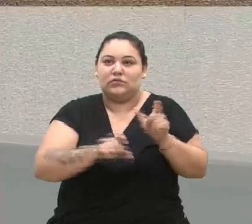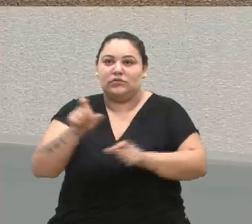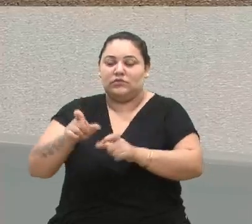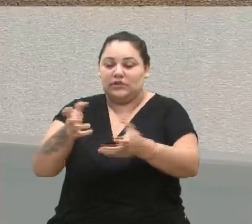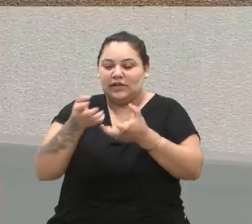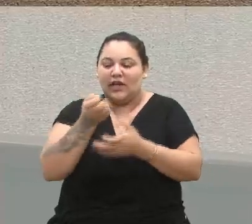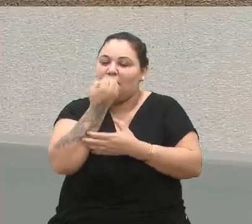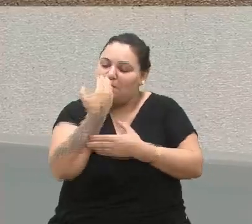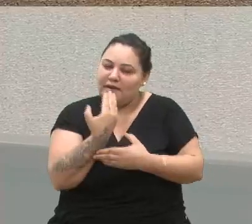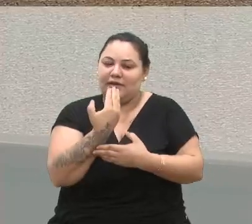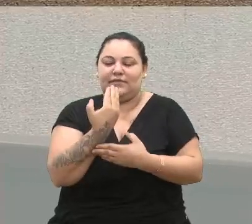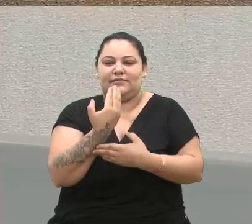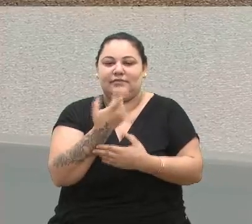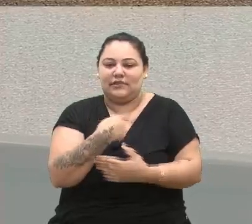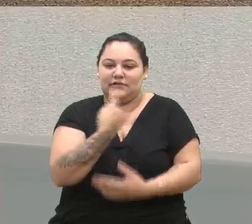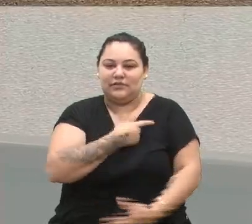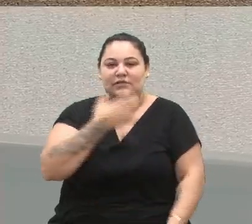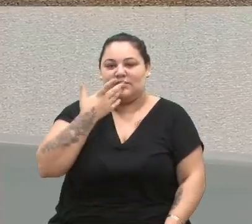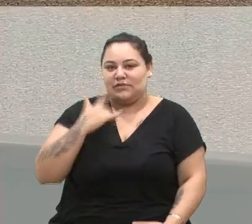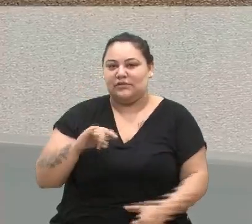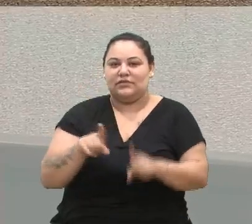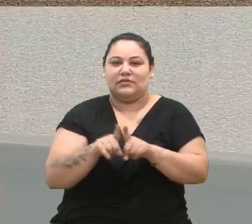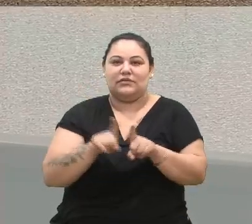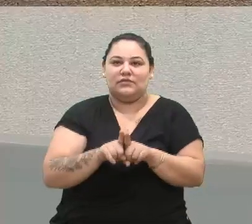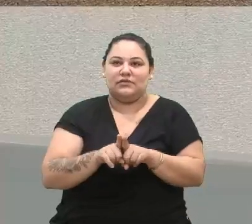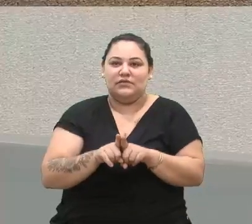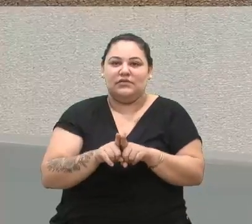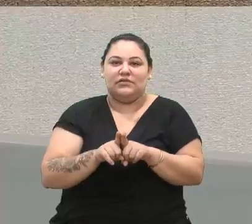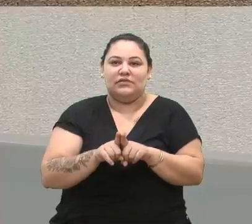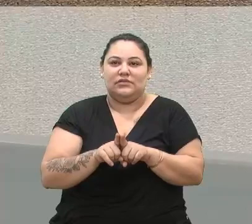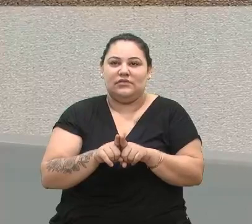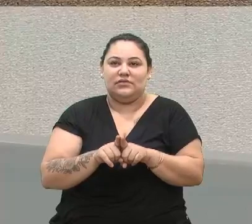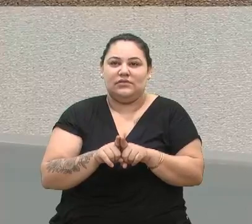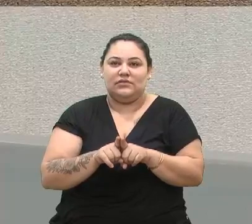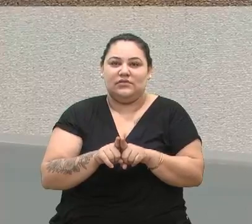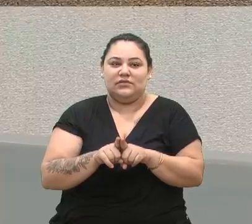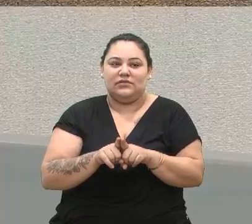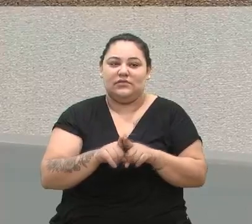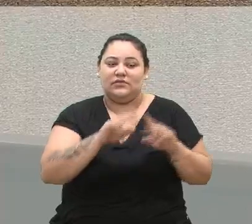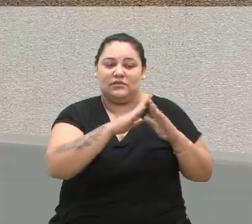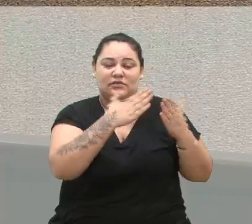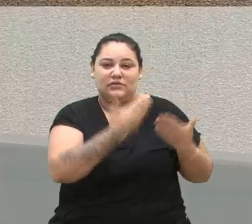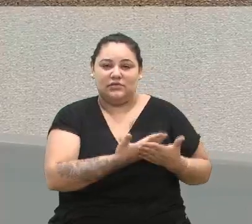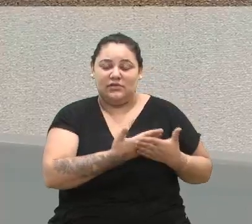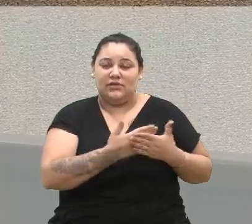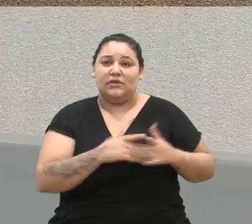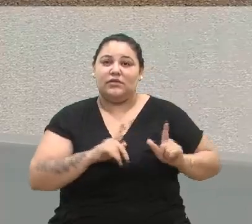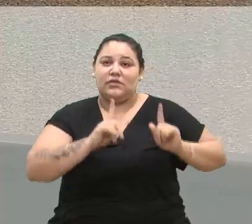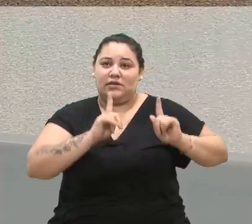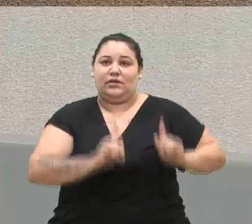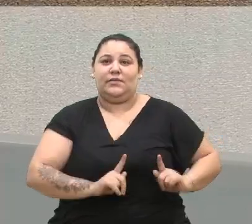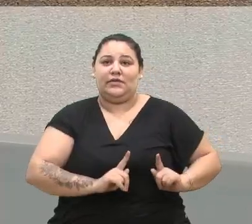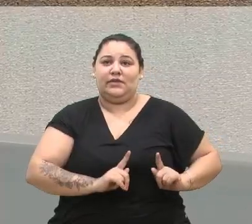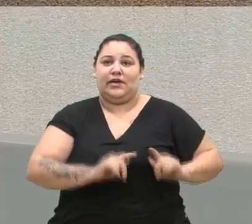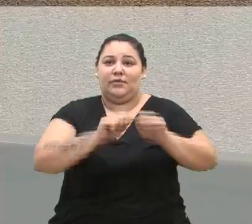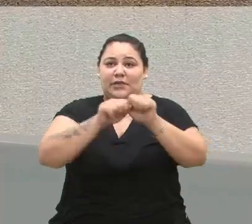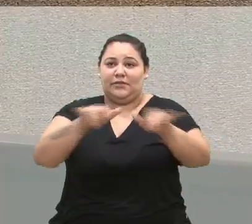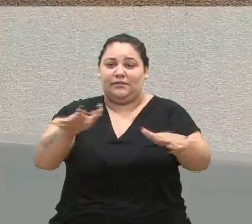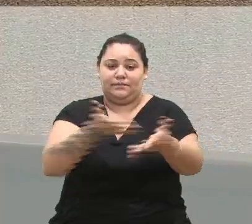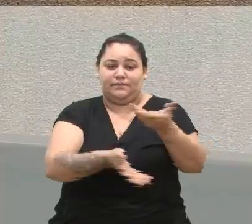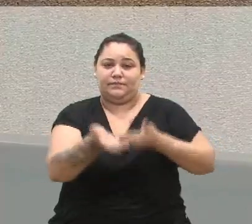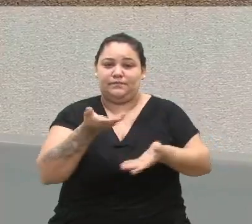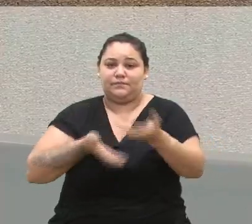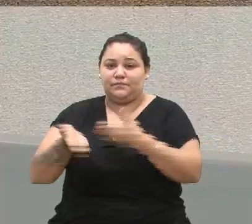bem das nossas crianças também. E as escolas cívico-militares, elas são escolas com gestão compartilhada. É importante deixar claro isso